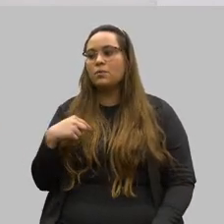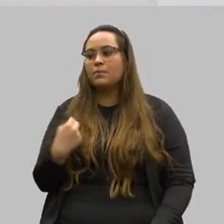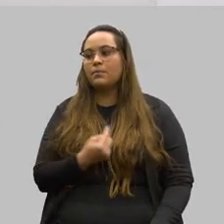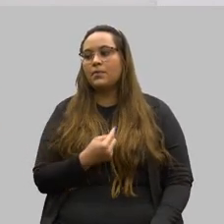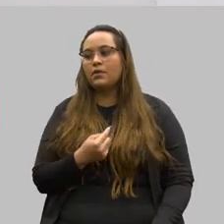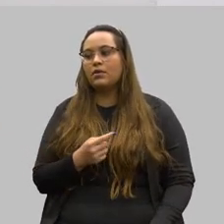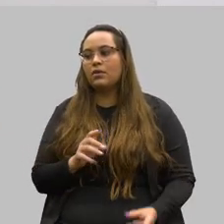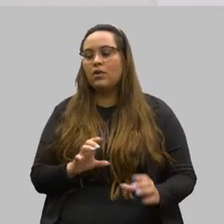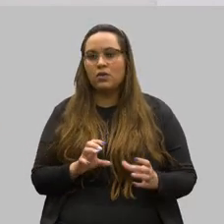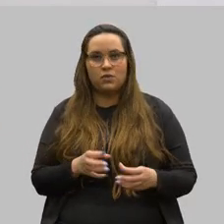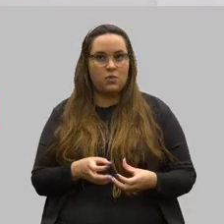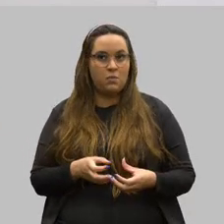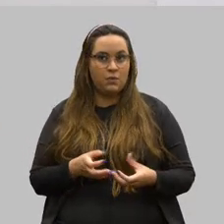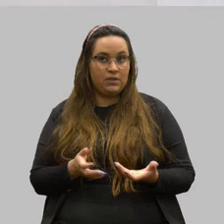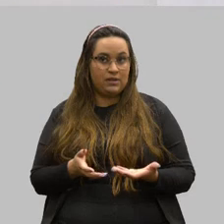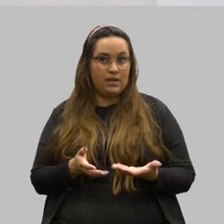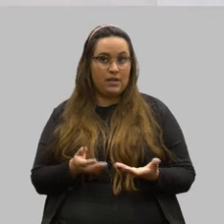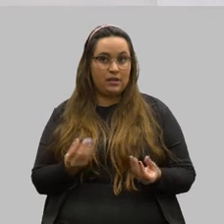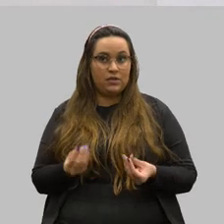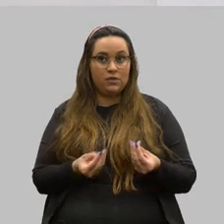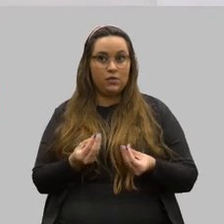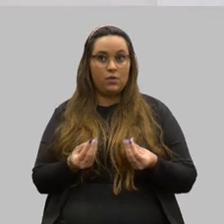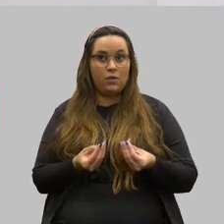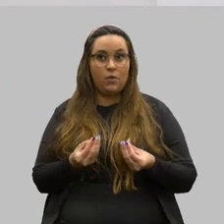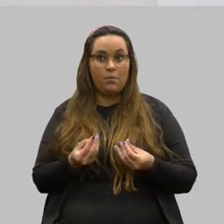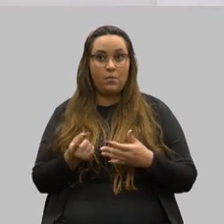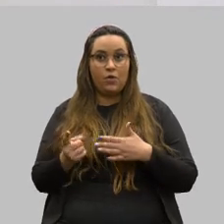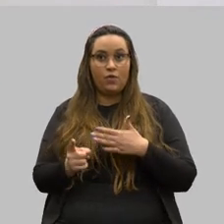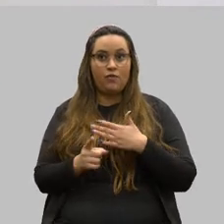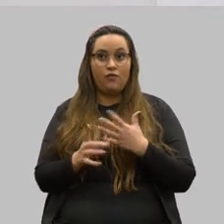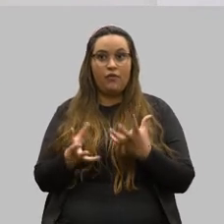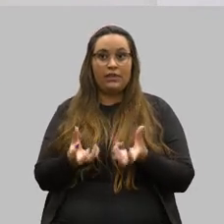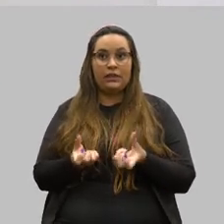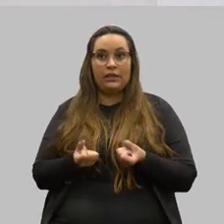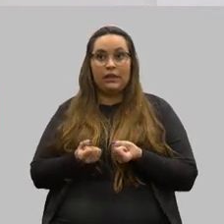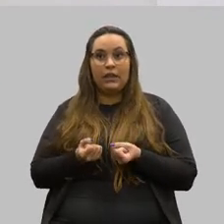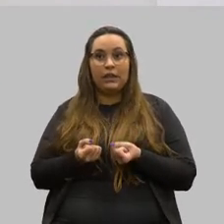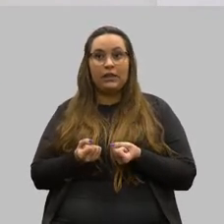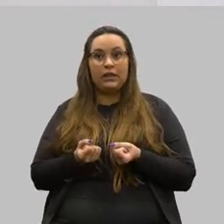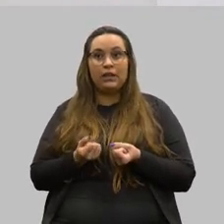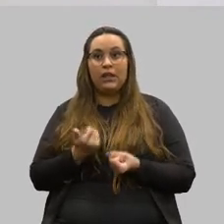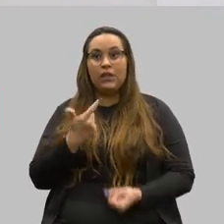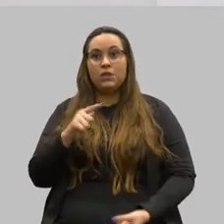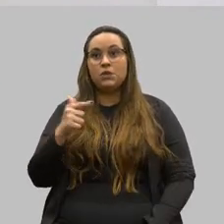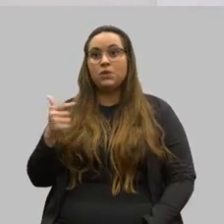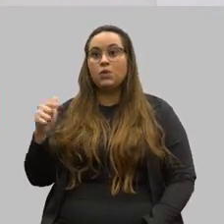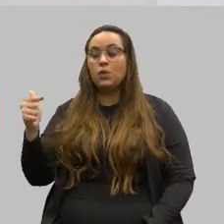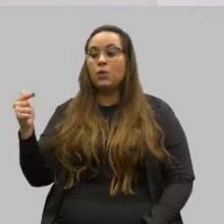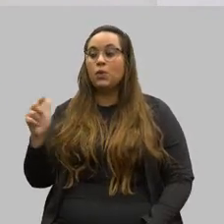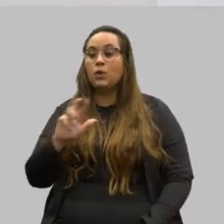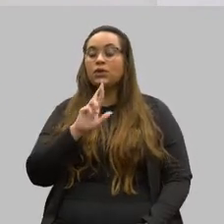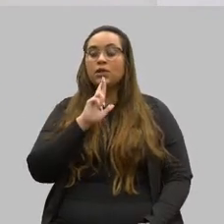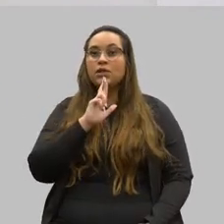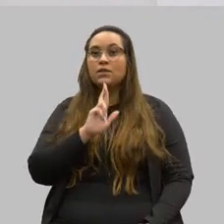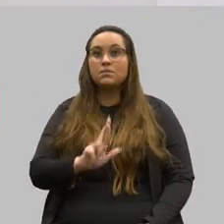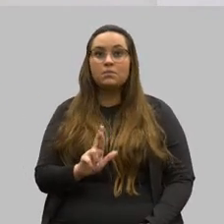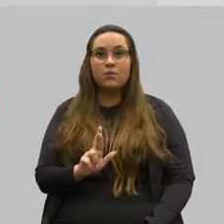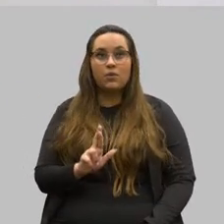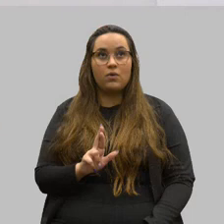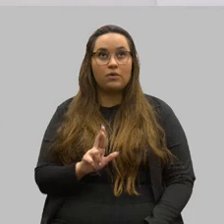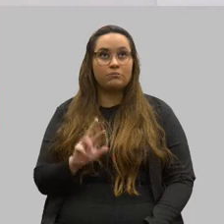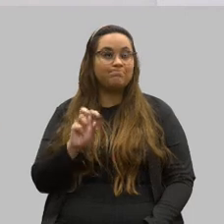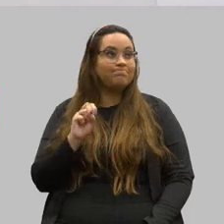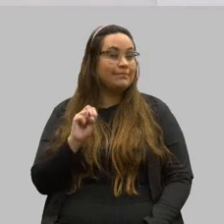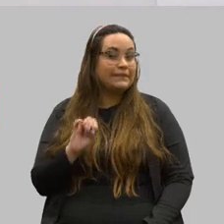como é que nós vamos atender situações que precisam de outras respostas do poder público se o